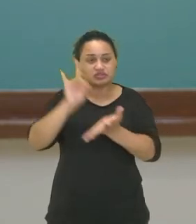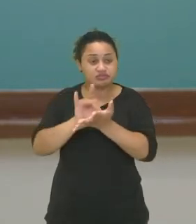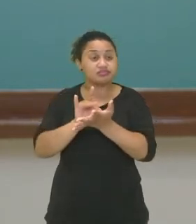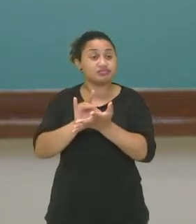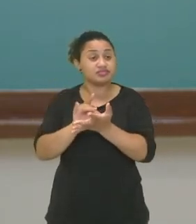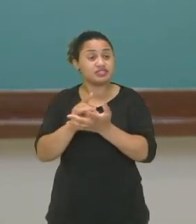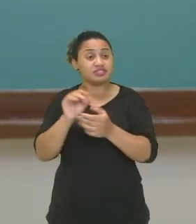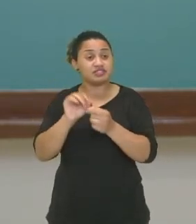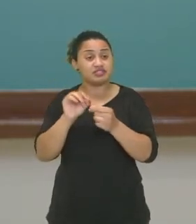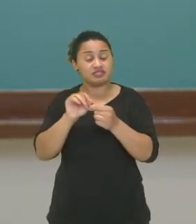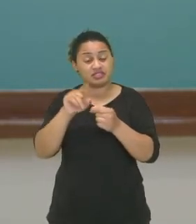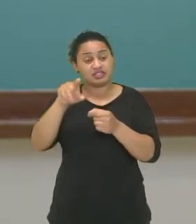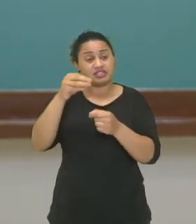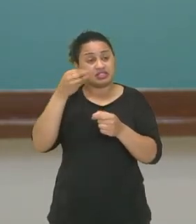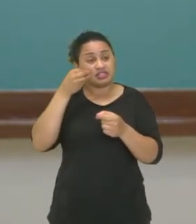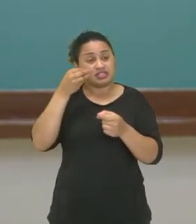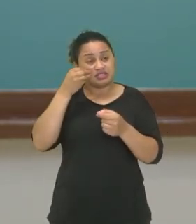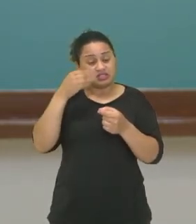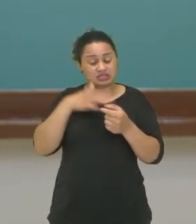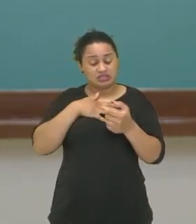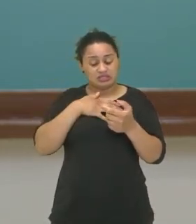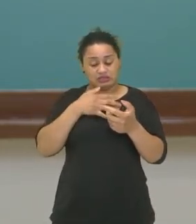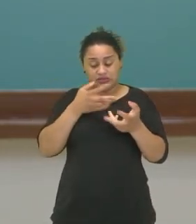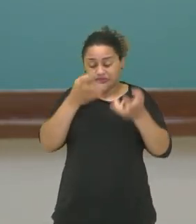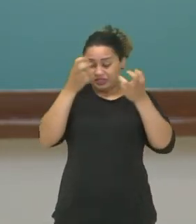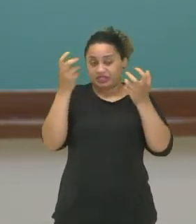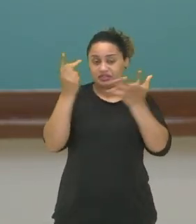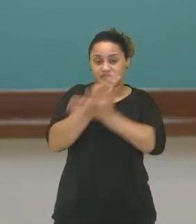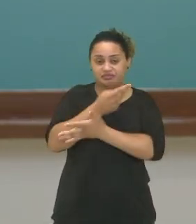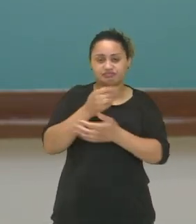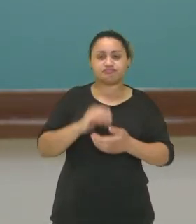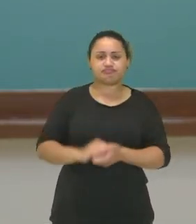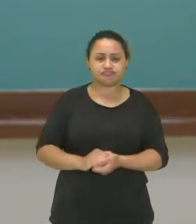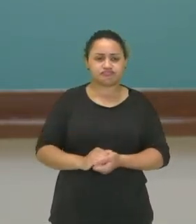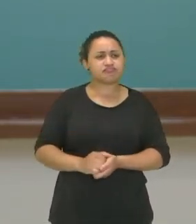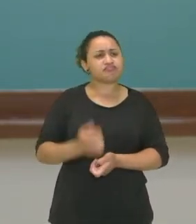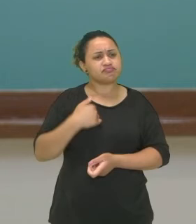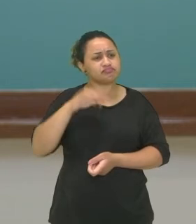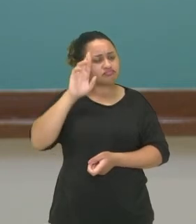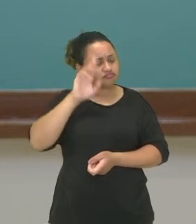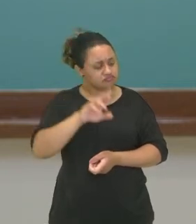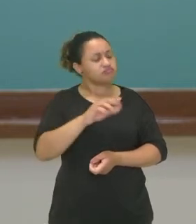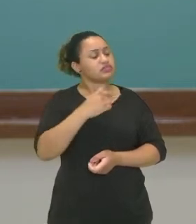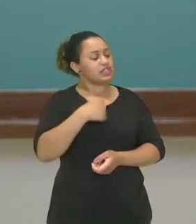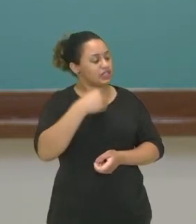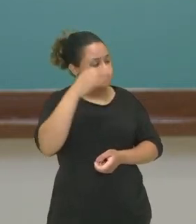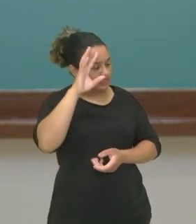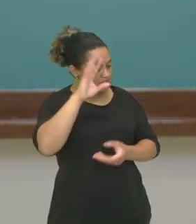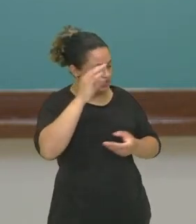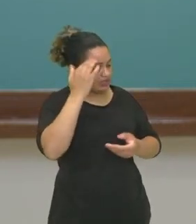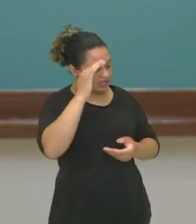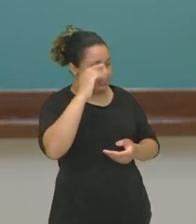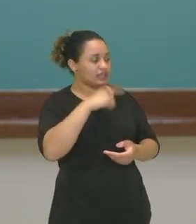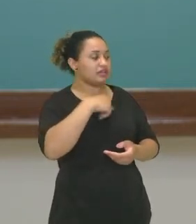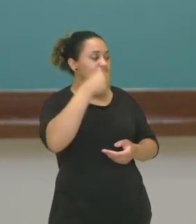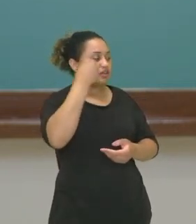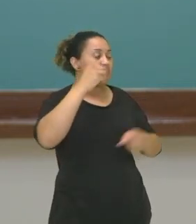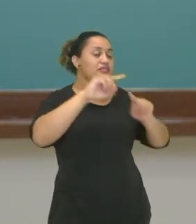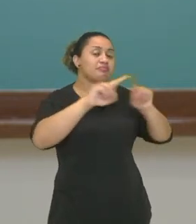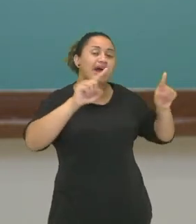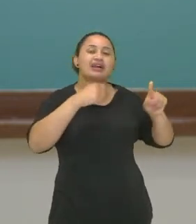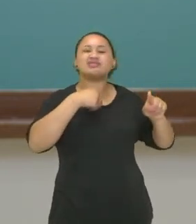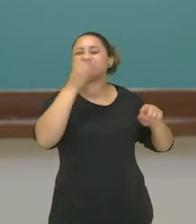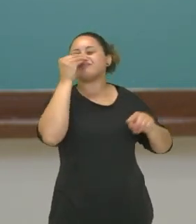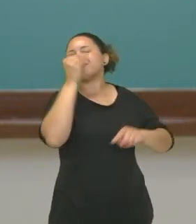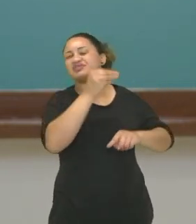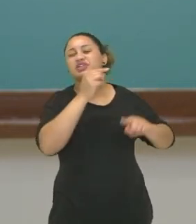o racionalista aceita que existe a experiência, mas ele desconsidera a experiência, porque para ele todos os processos de